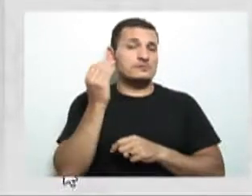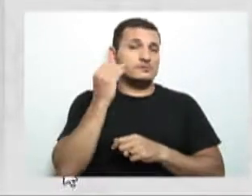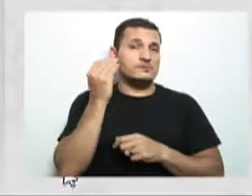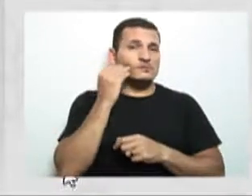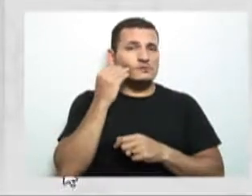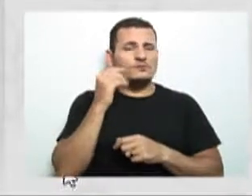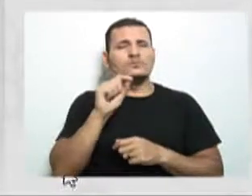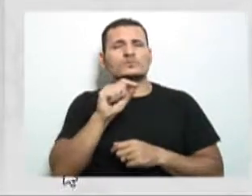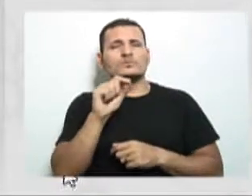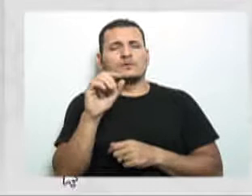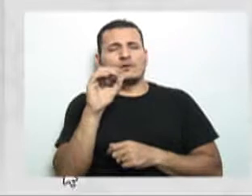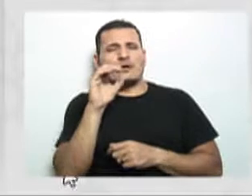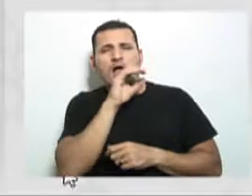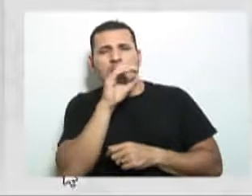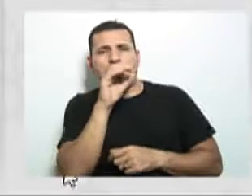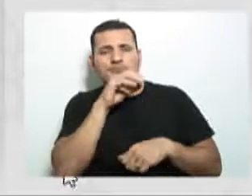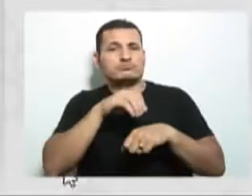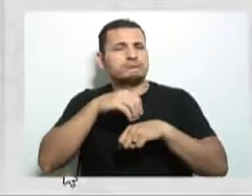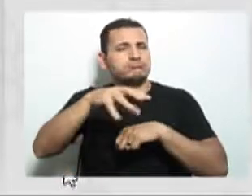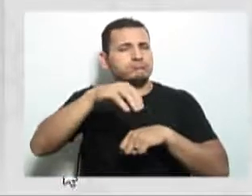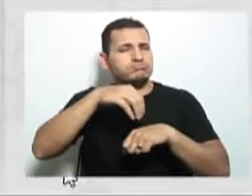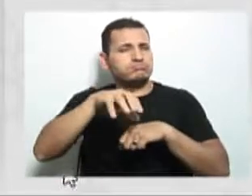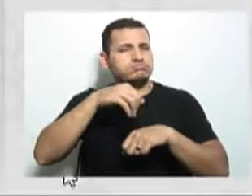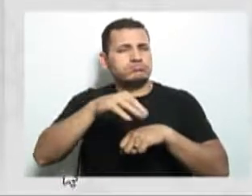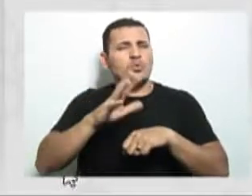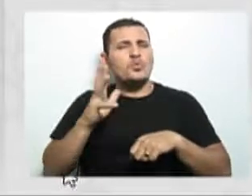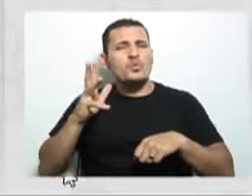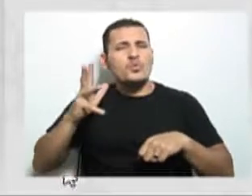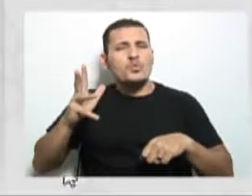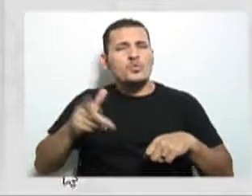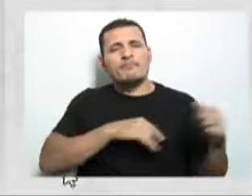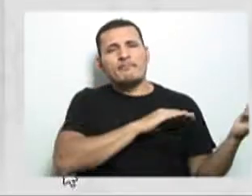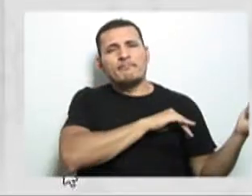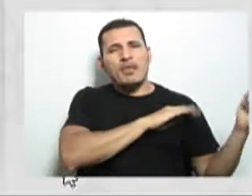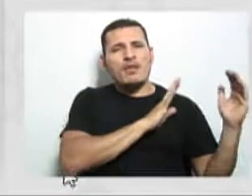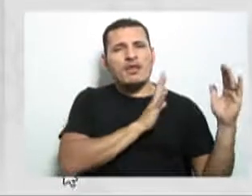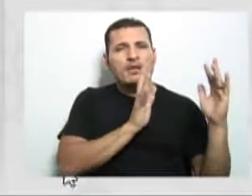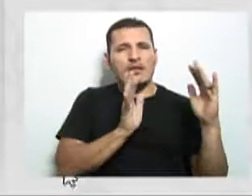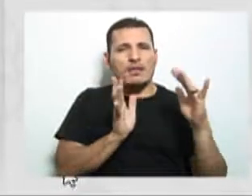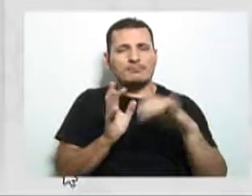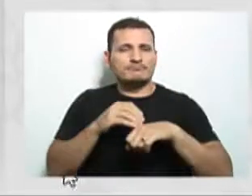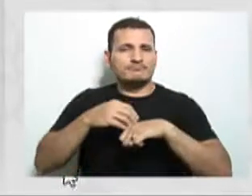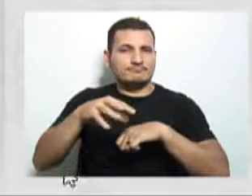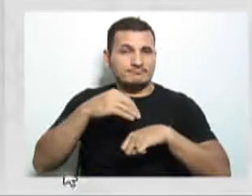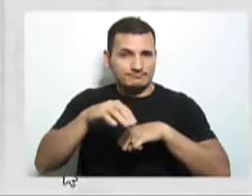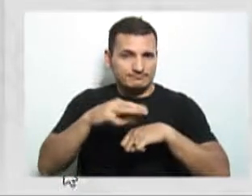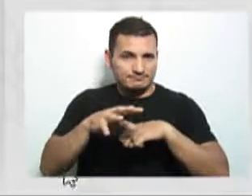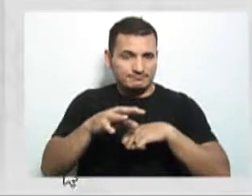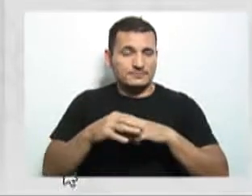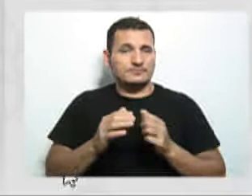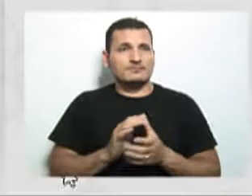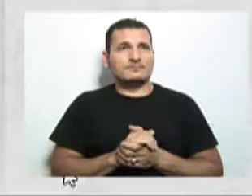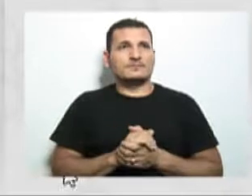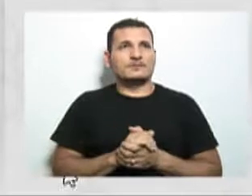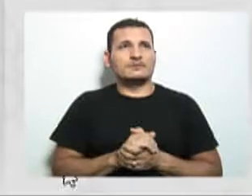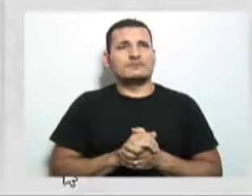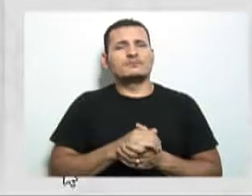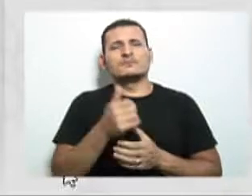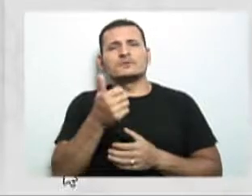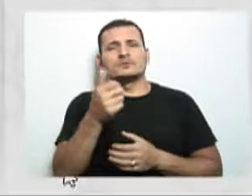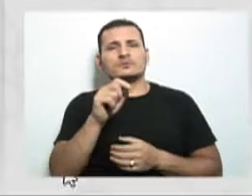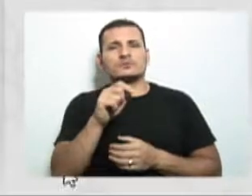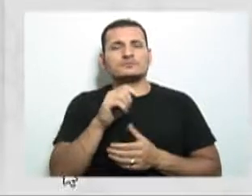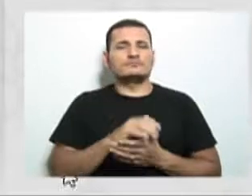de forma rápida todos os assuntos que foram comentados durante essas 4 aulas passadas. Vamos lá, primeiro, definir o que é